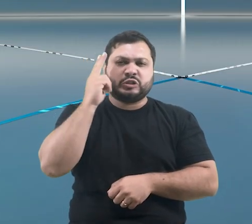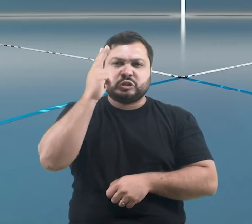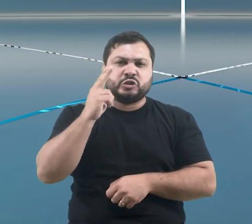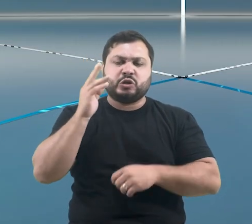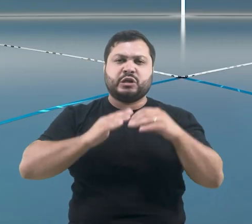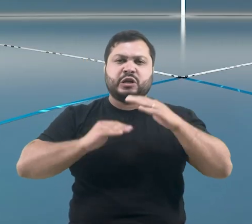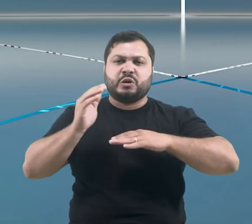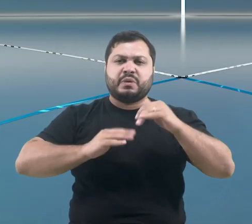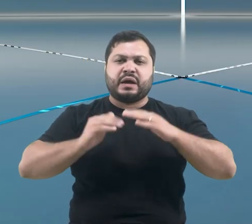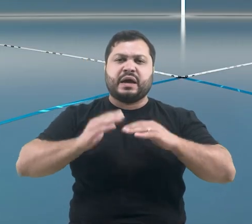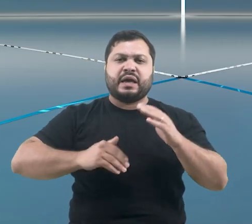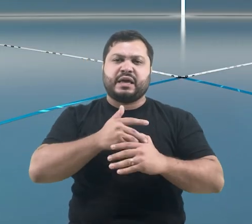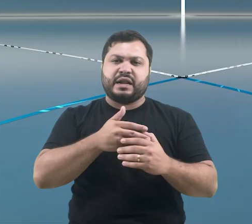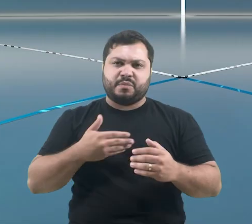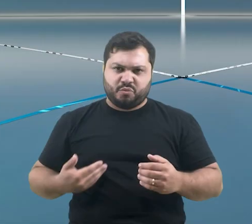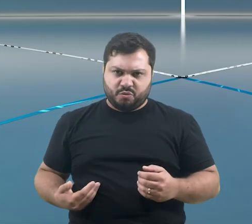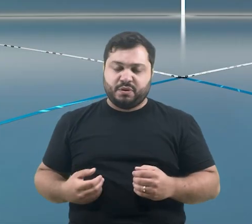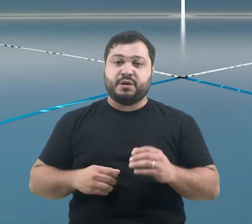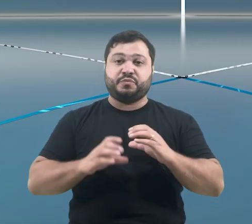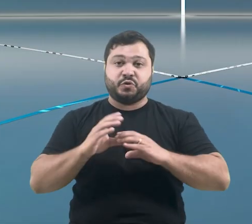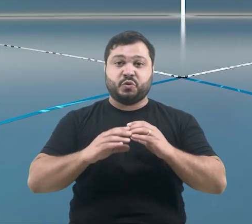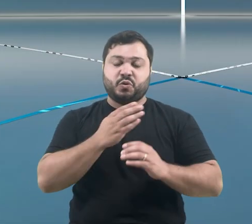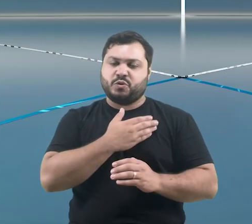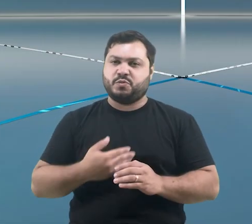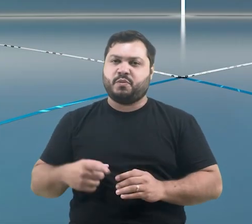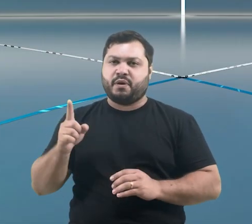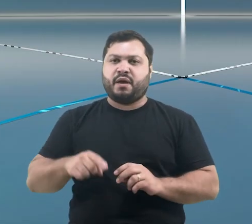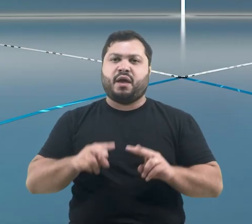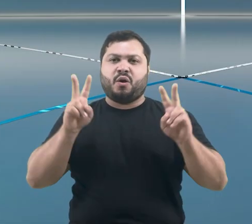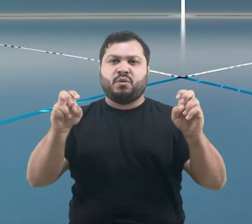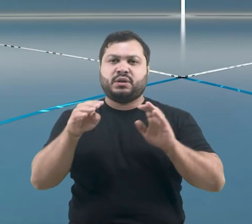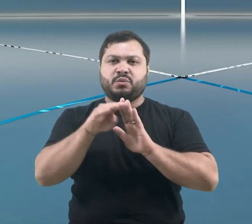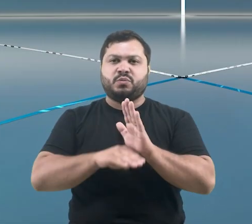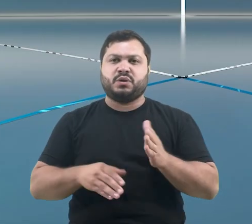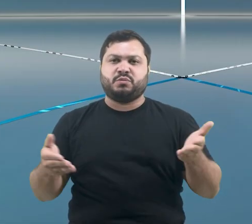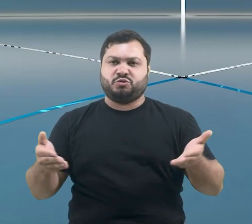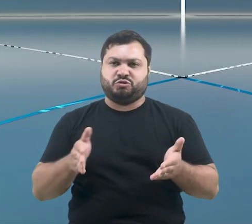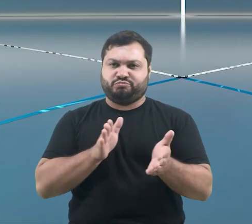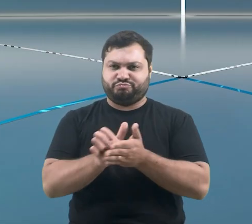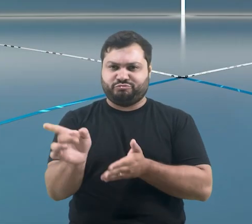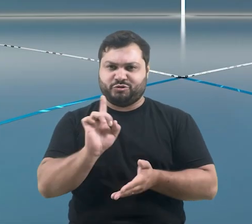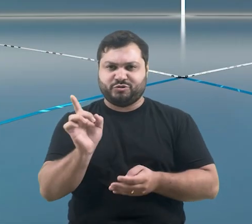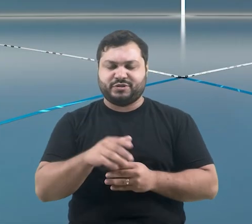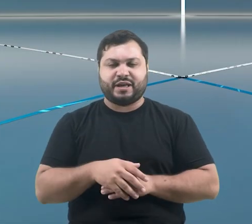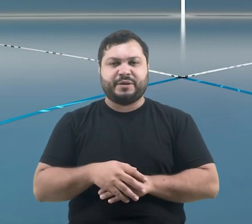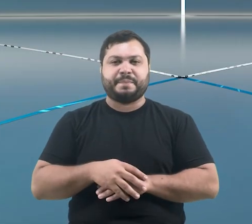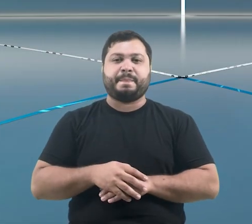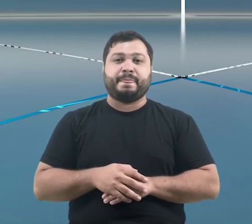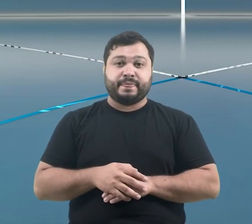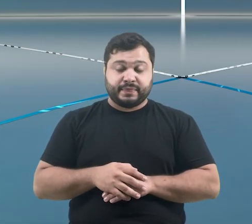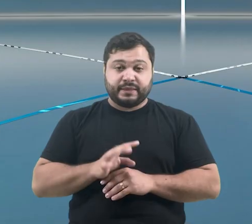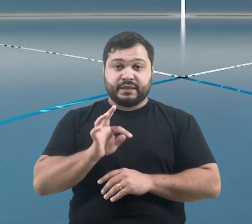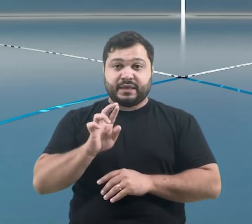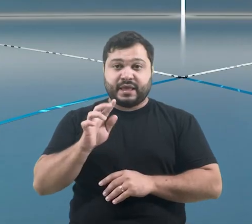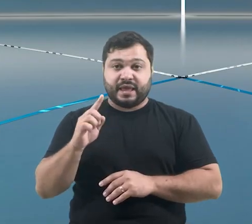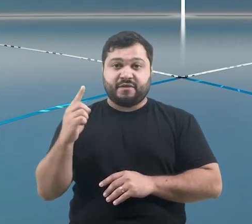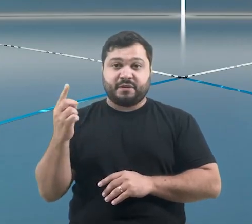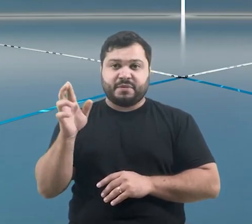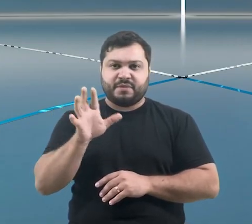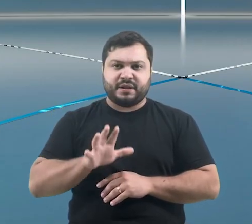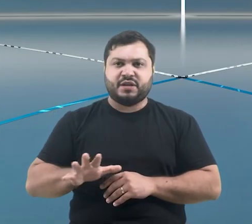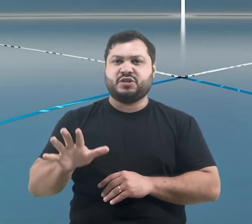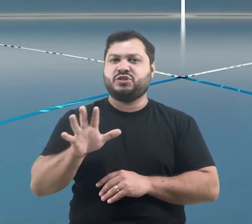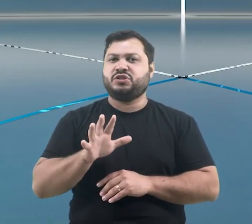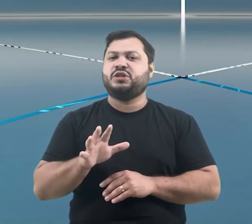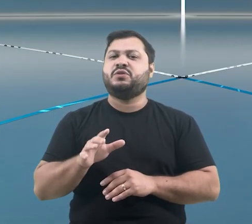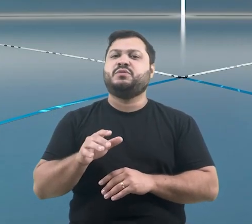dias sonham com uma carreira pública. Concurso público é o tema do programa de hoje, não sai daí. Para